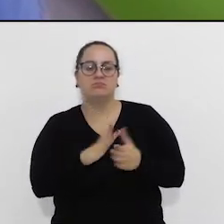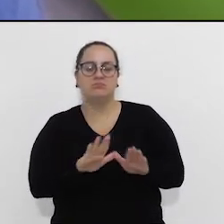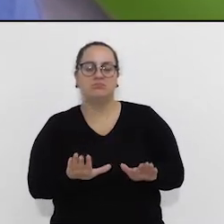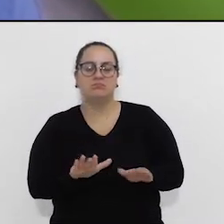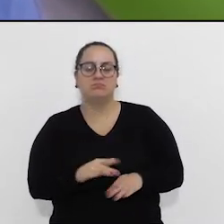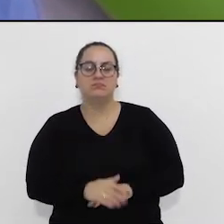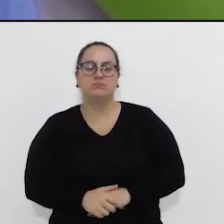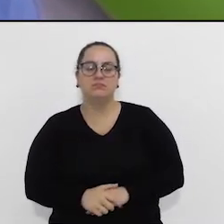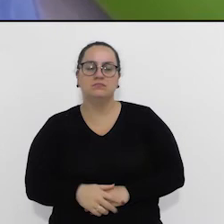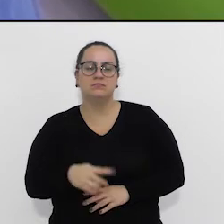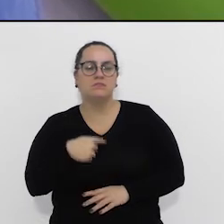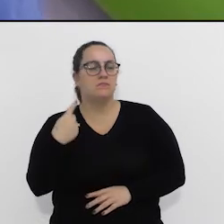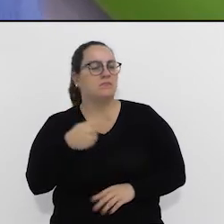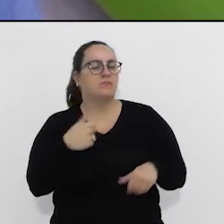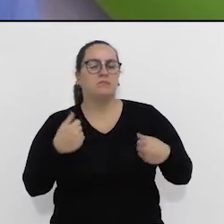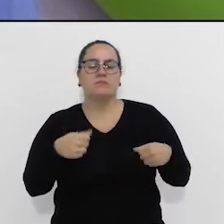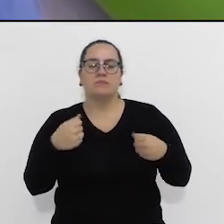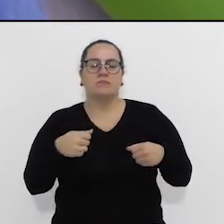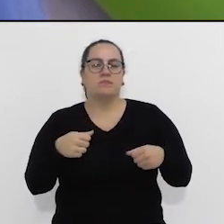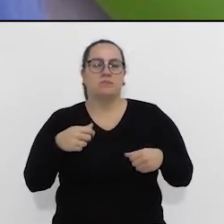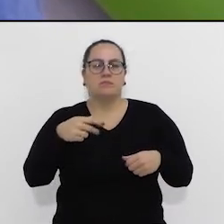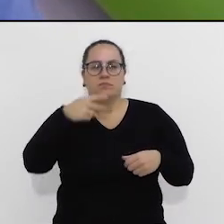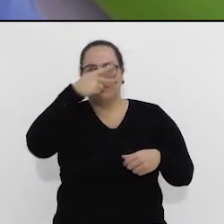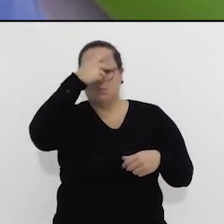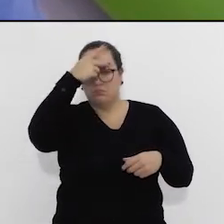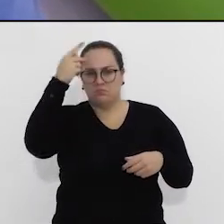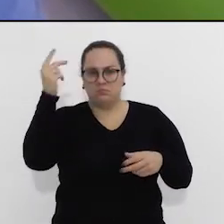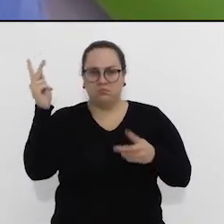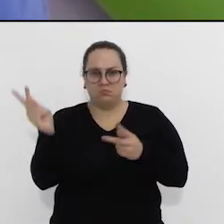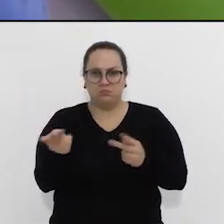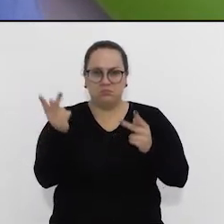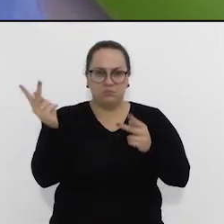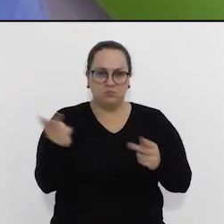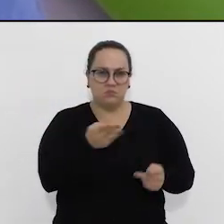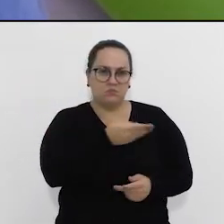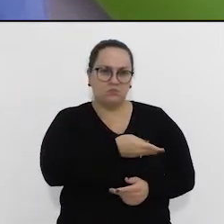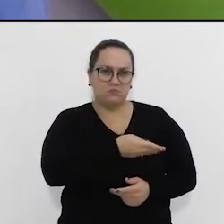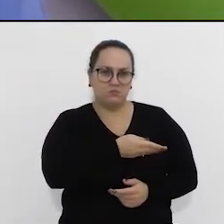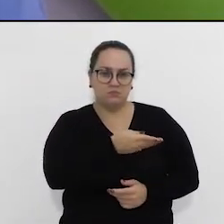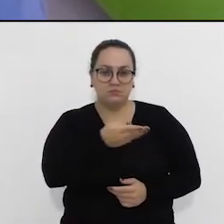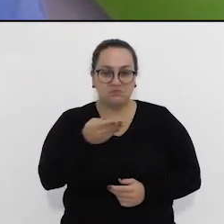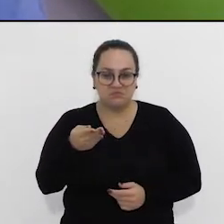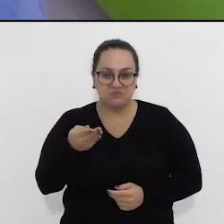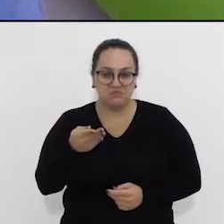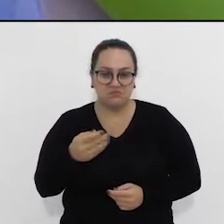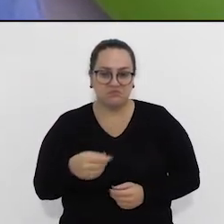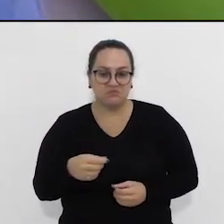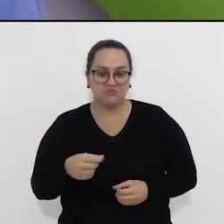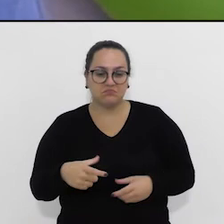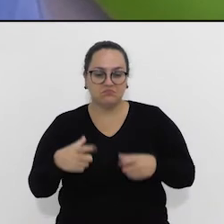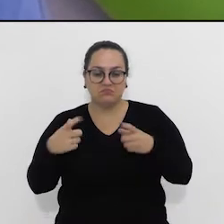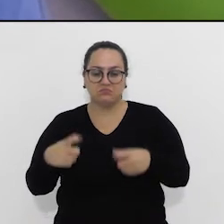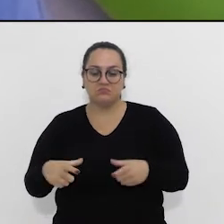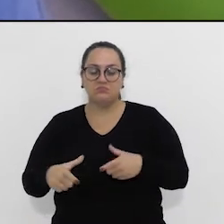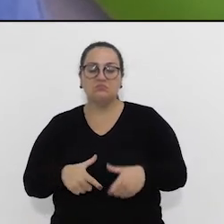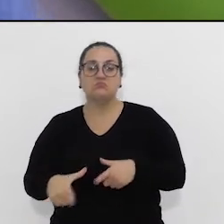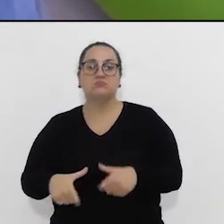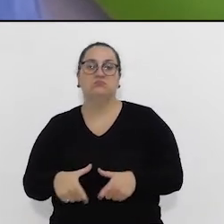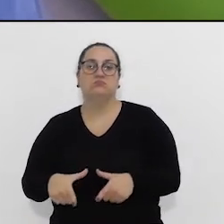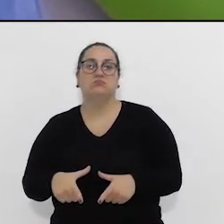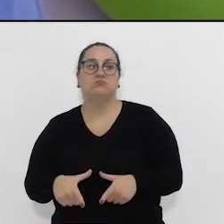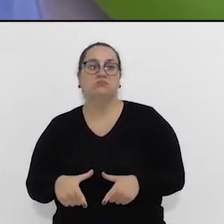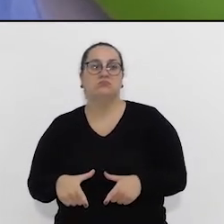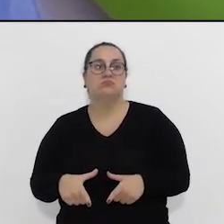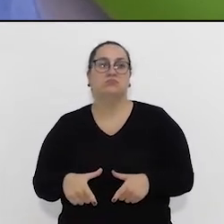Nós não precisamos trazer assessores ou pessoas que vão amigos o que vão ocupar Cargos é